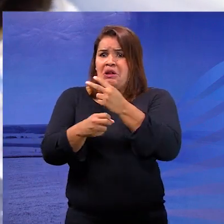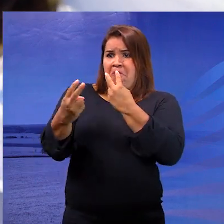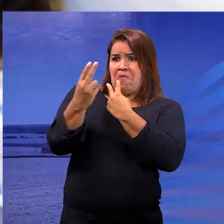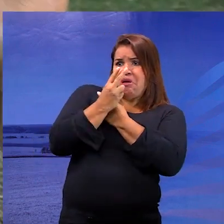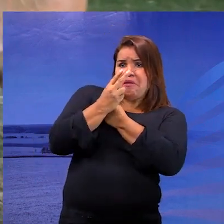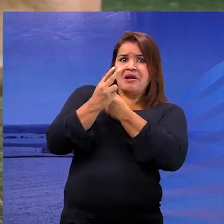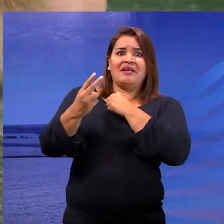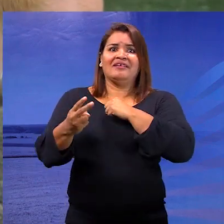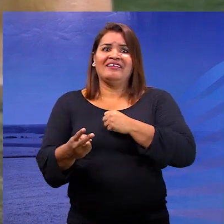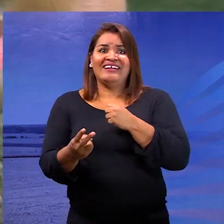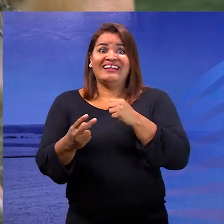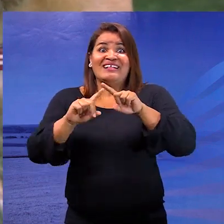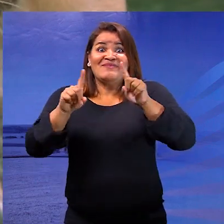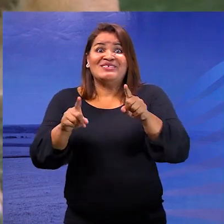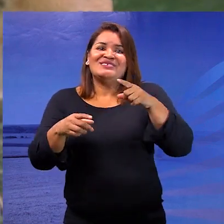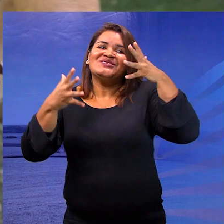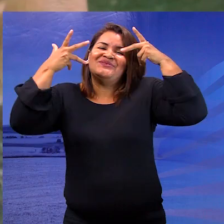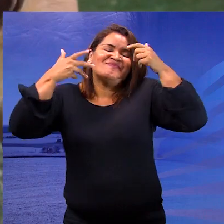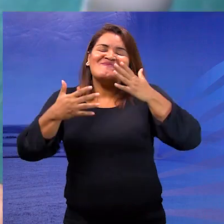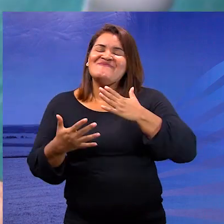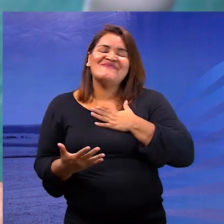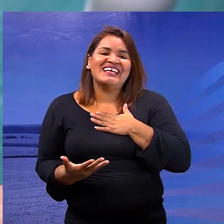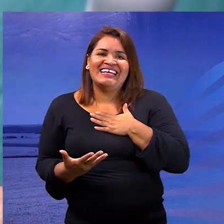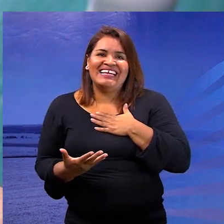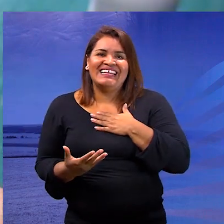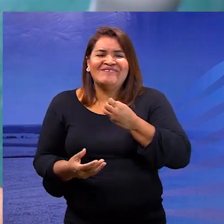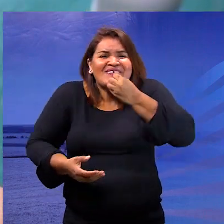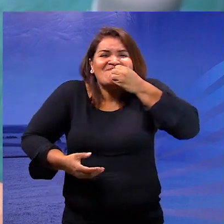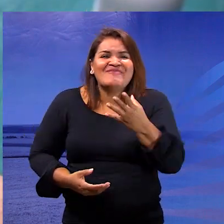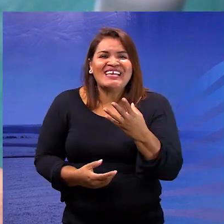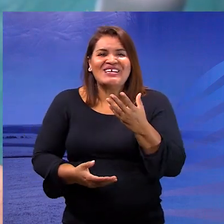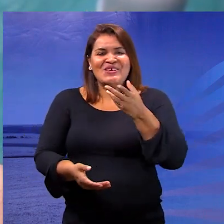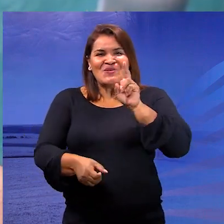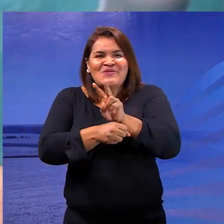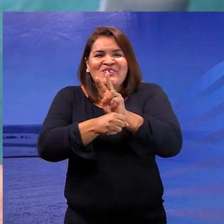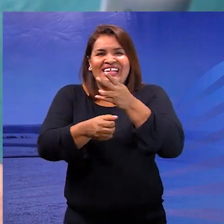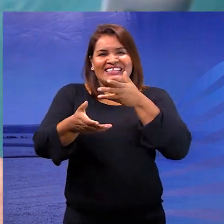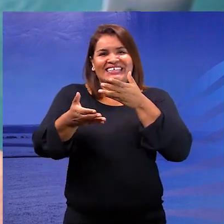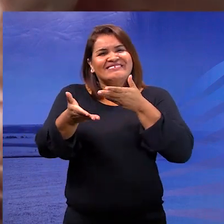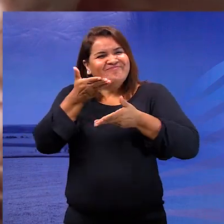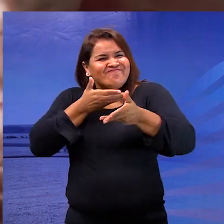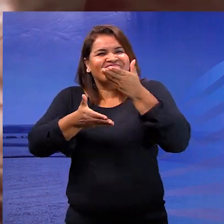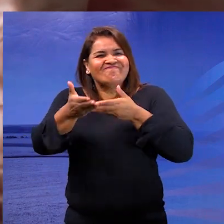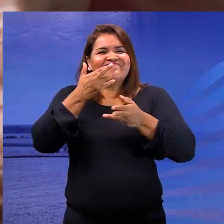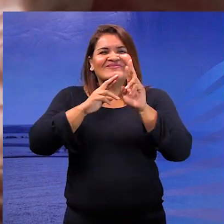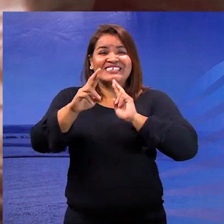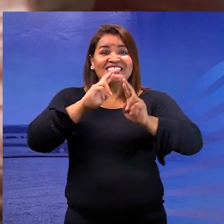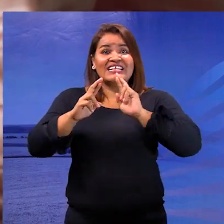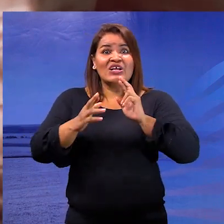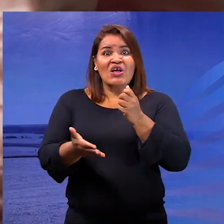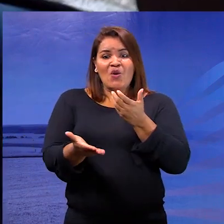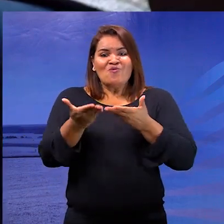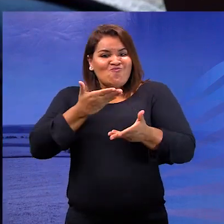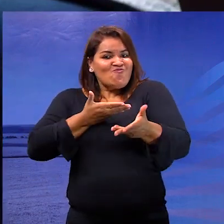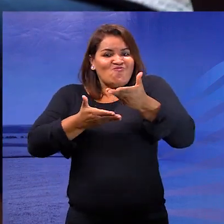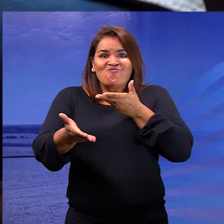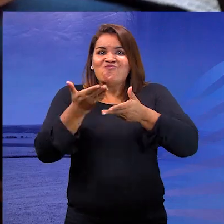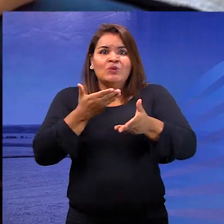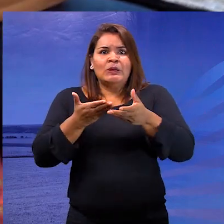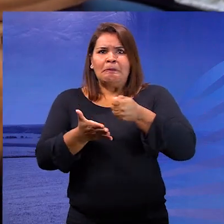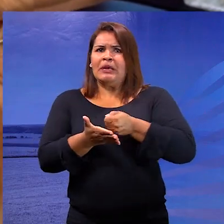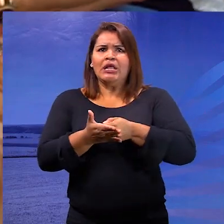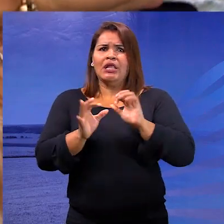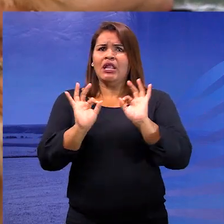quem? Ah, os pets, como faz bem cuidar dessa relação? É ação e reação sem